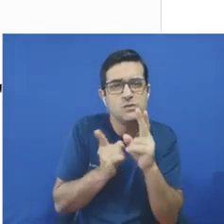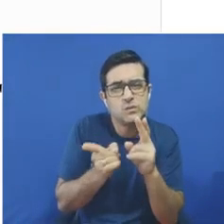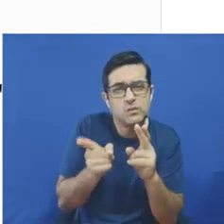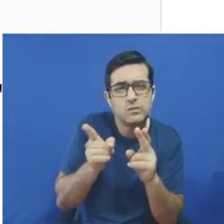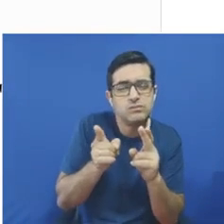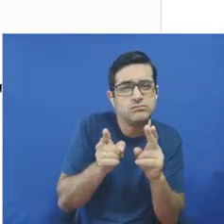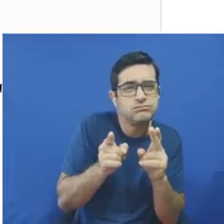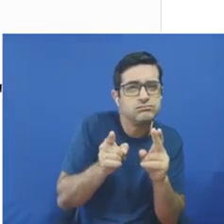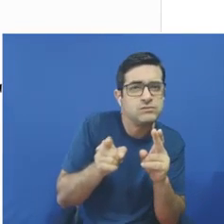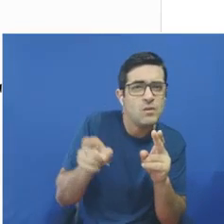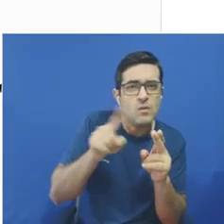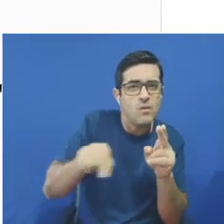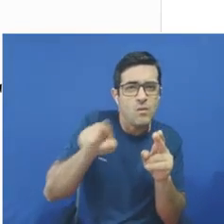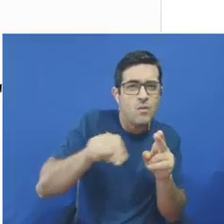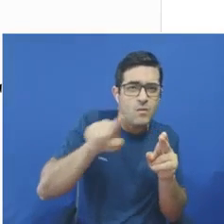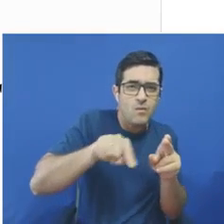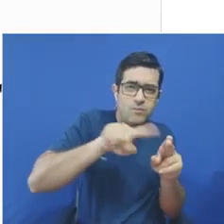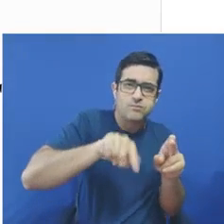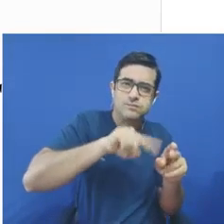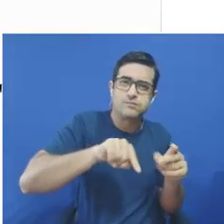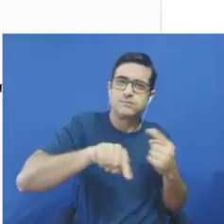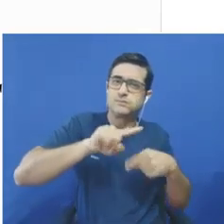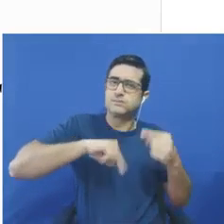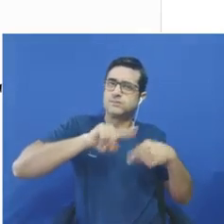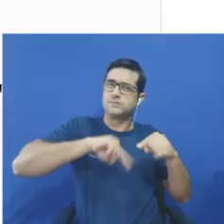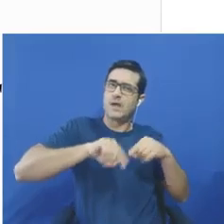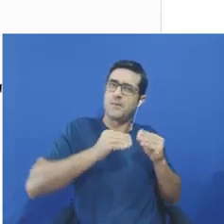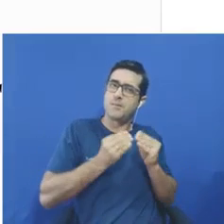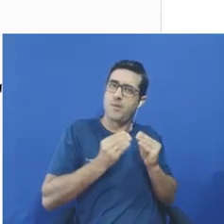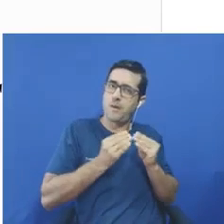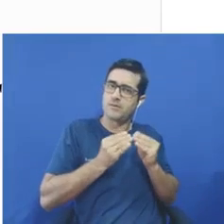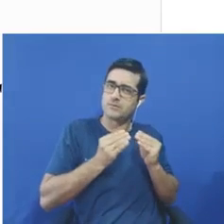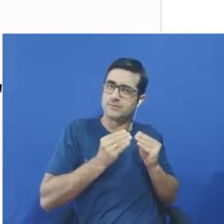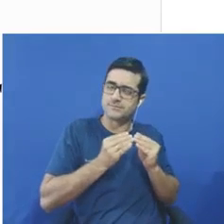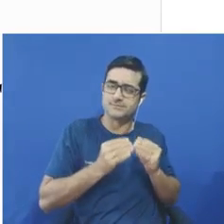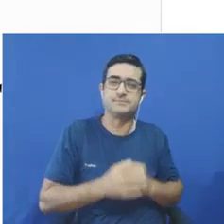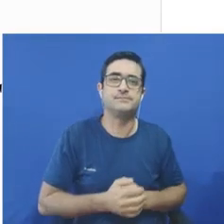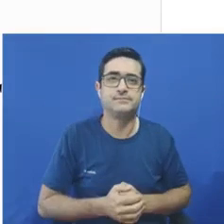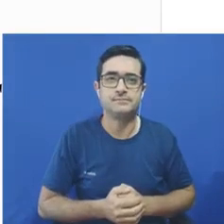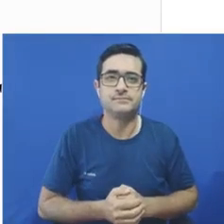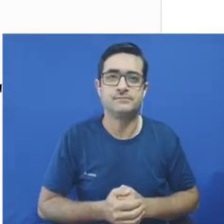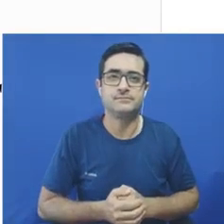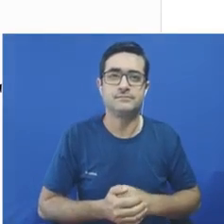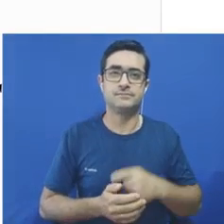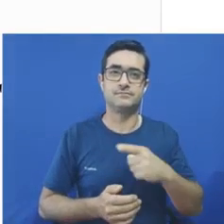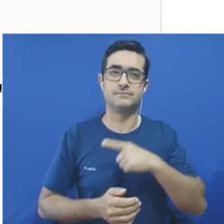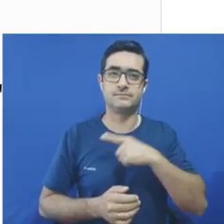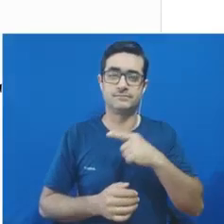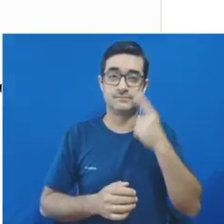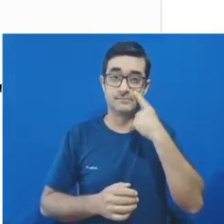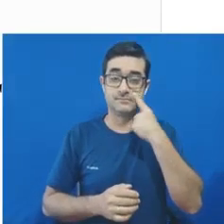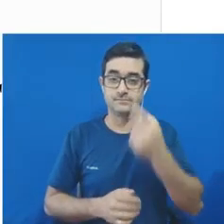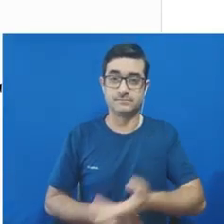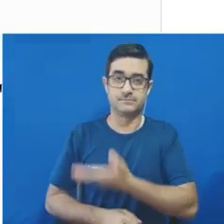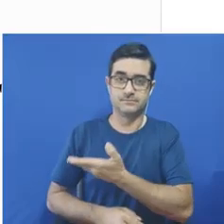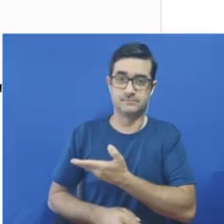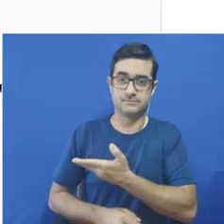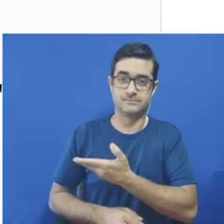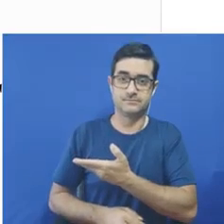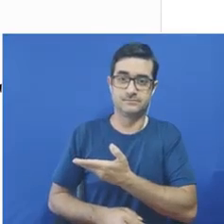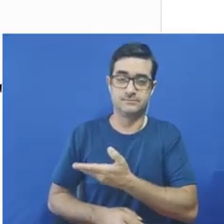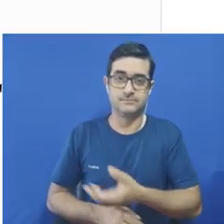a construção daquela molécula fim. Aqui eu tenho uma seta curva que